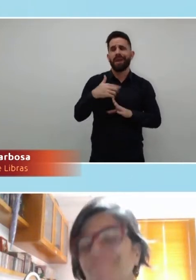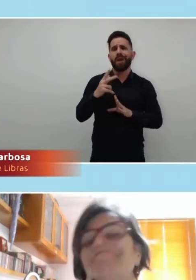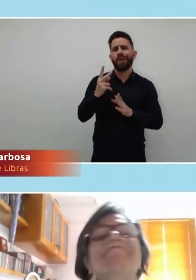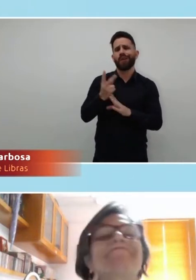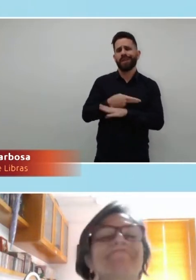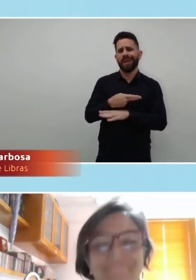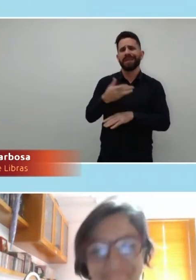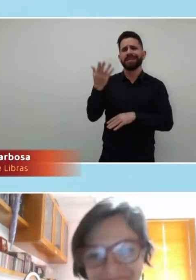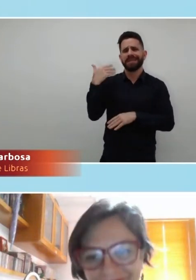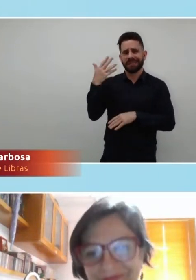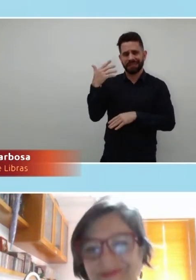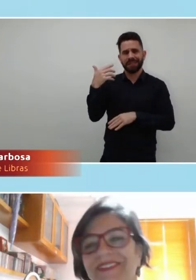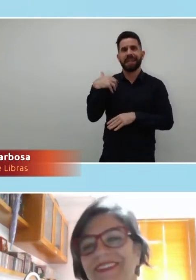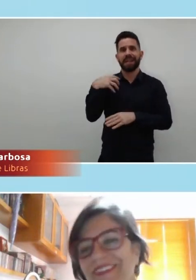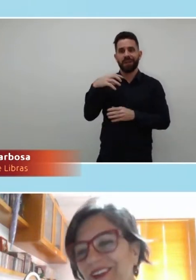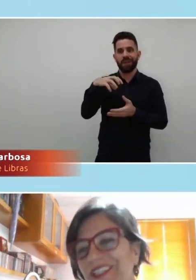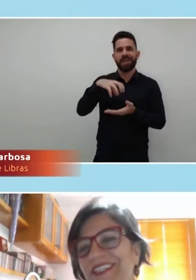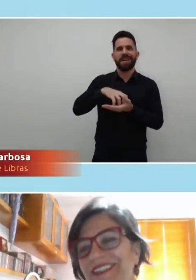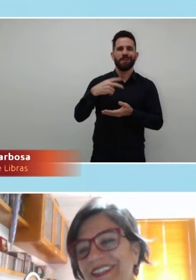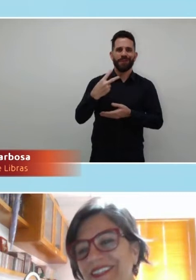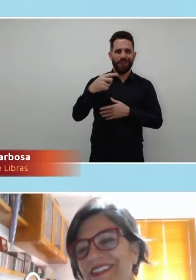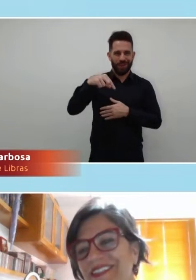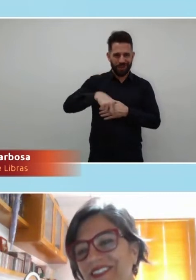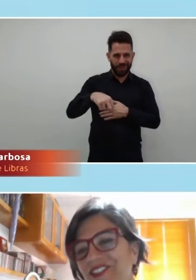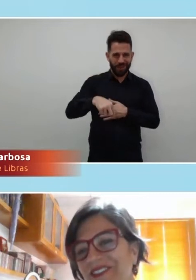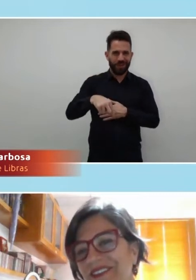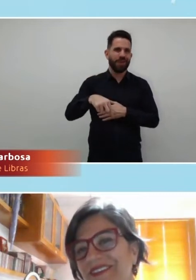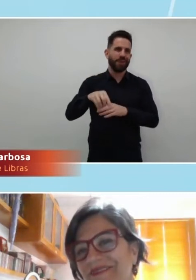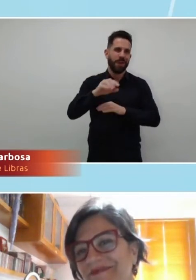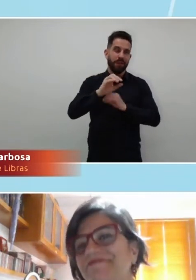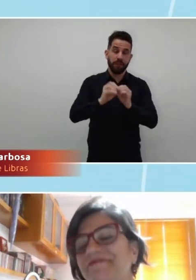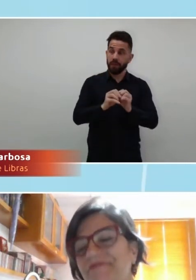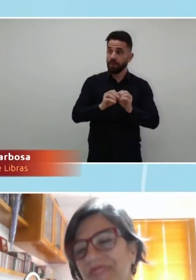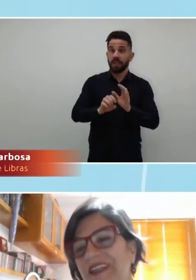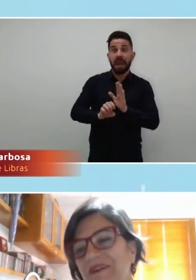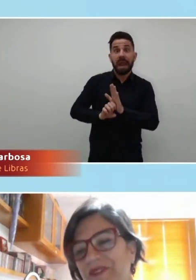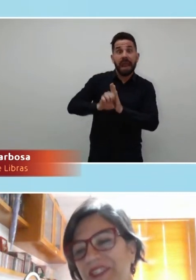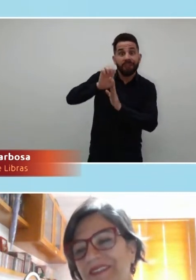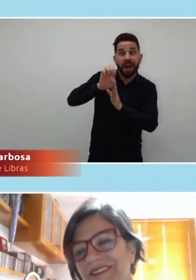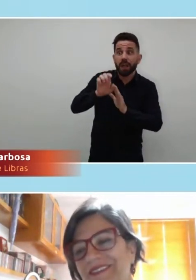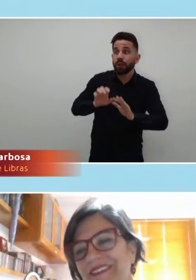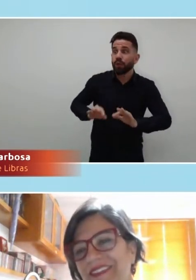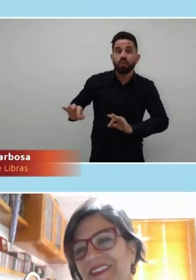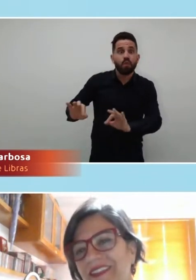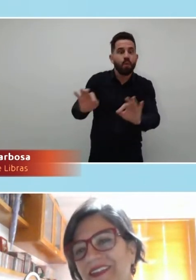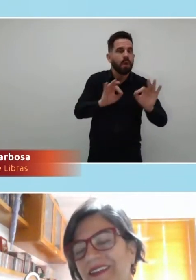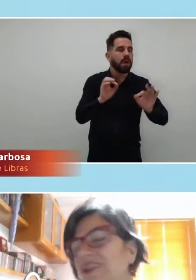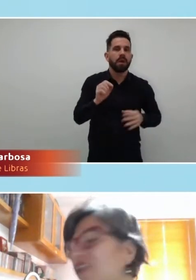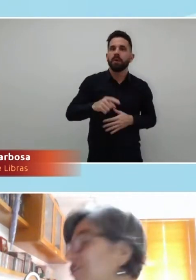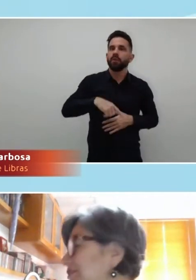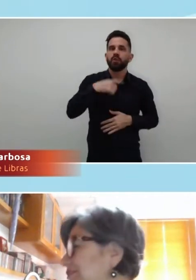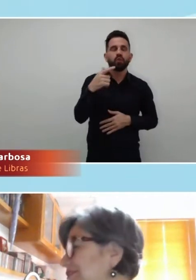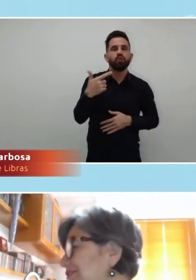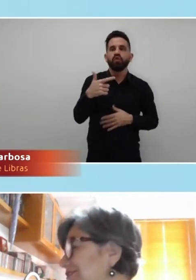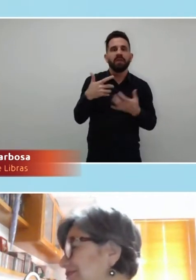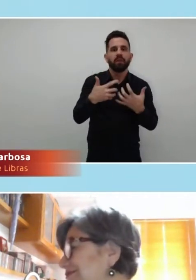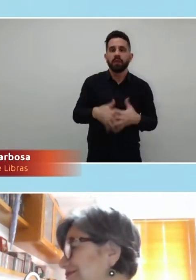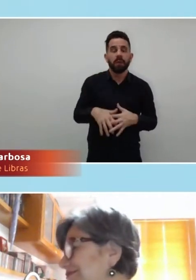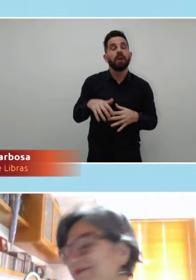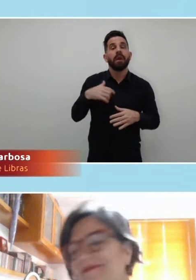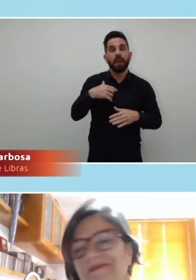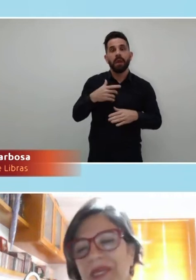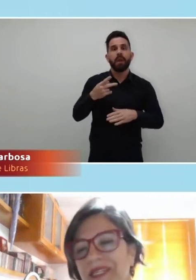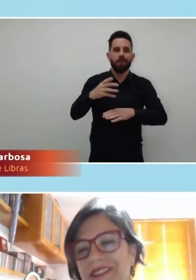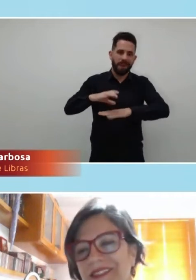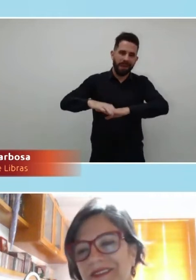no campus Samambaia, há muitos anos, em que nenhum dos elevadores funcionava, tinha que andar pelo campus de pé engessado.